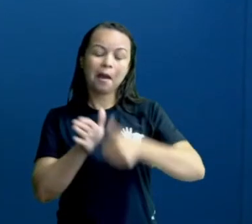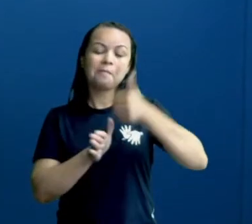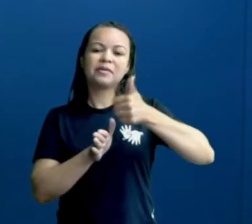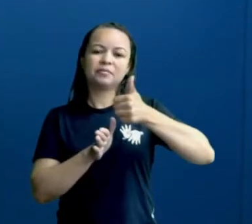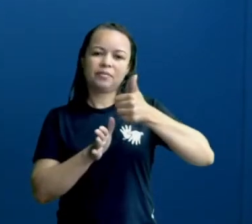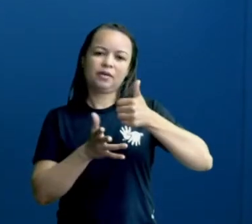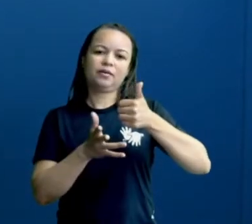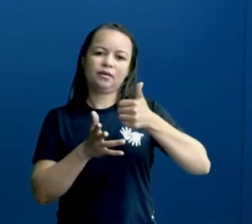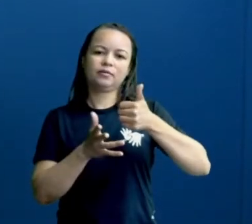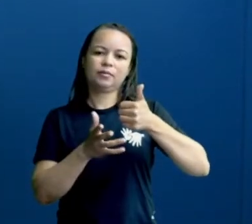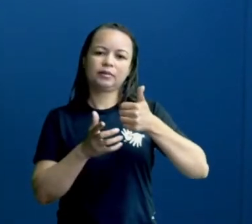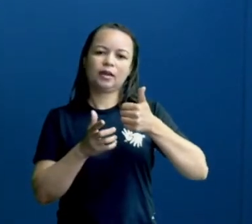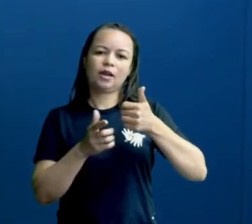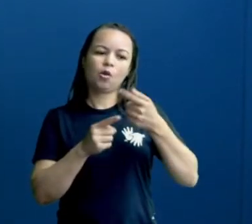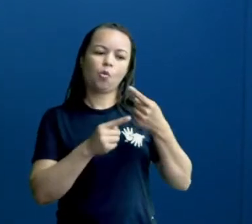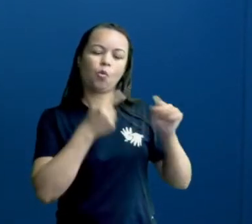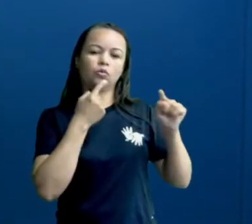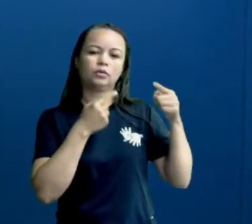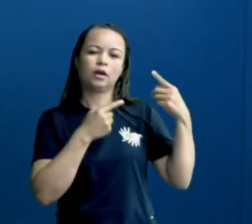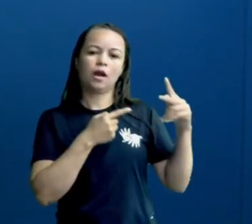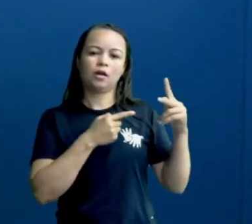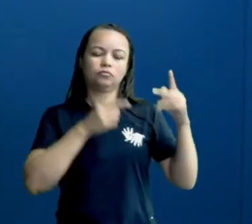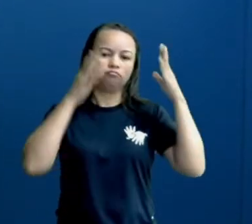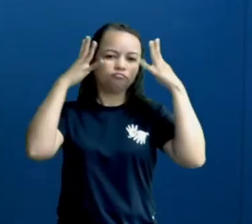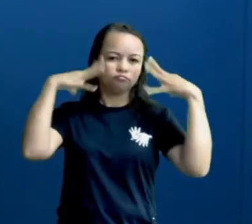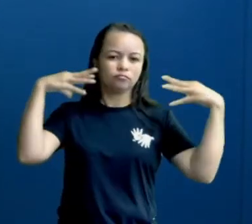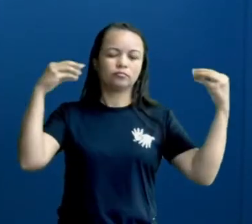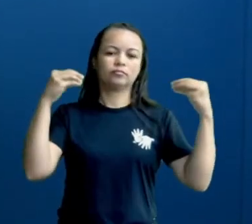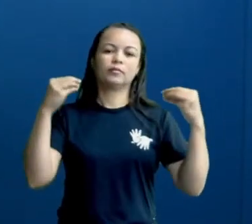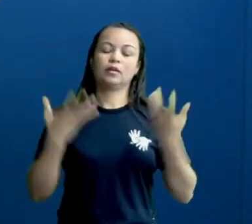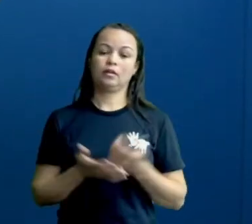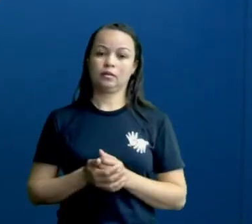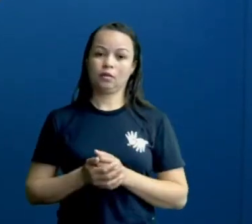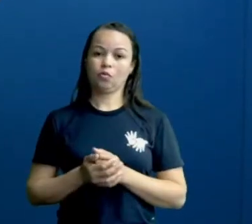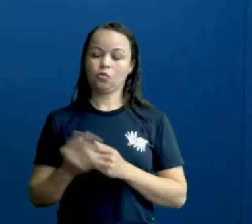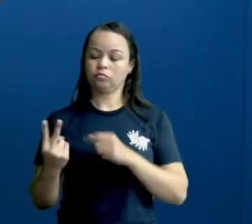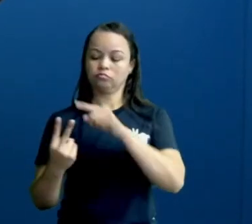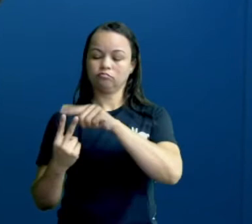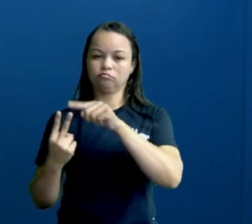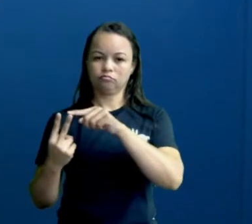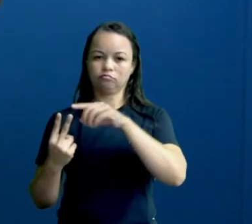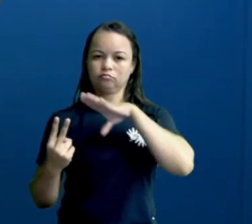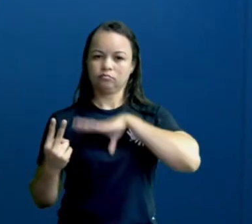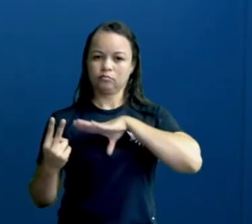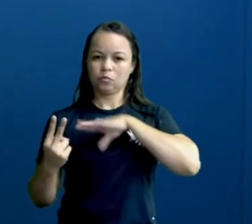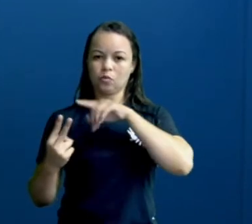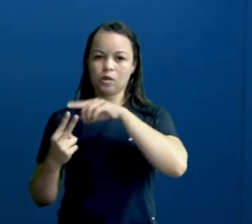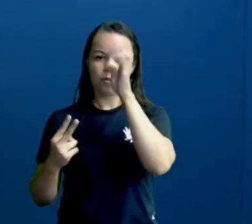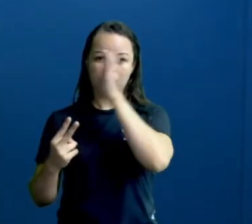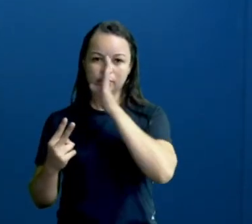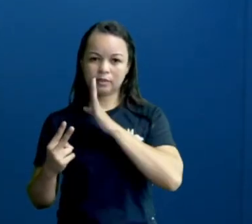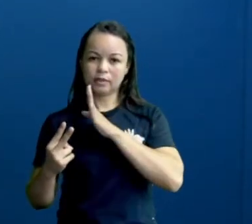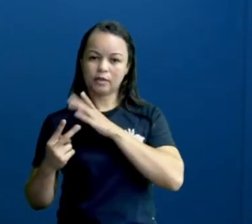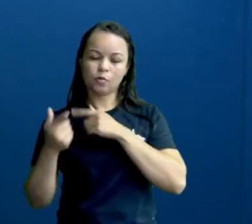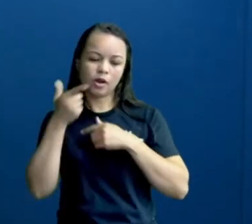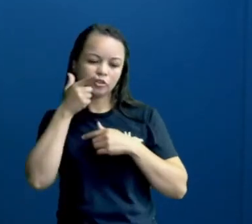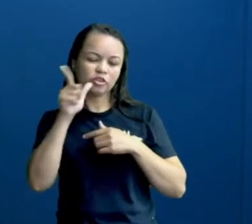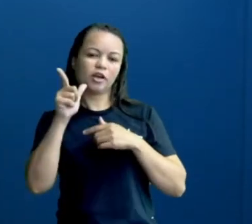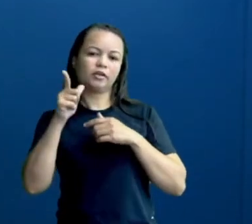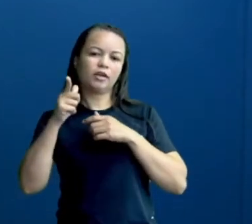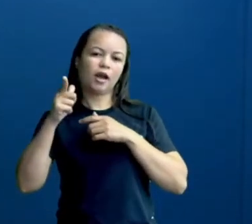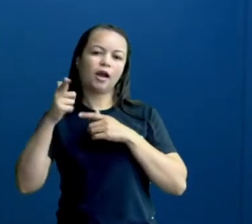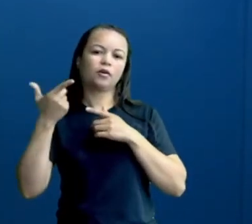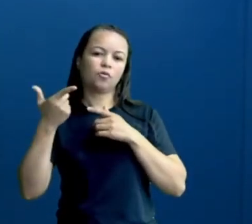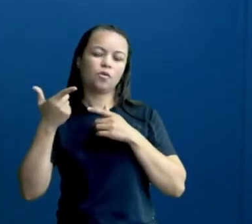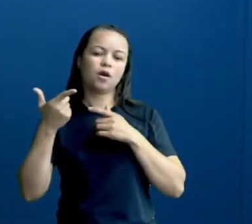contra os holandeses. Os brasileiros e os portugueses, eles ganharam essa batalha. E aí os holandeses voltaram para